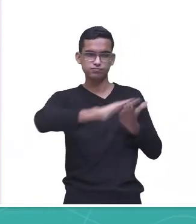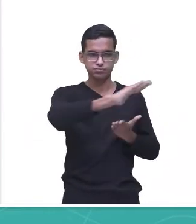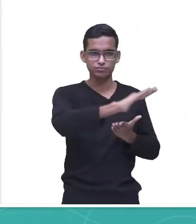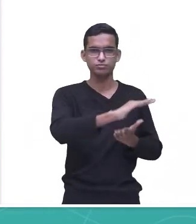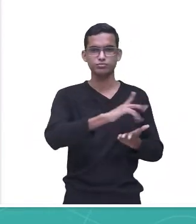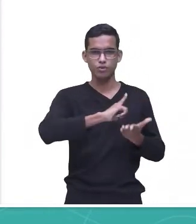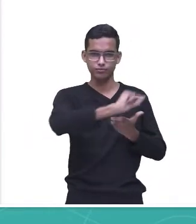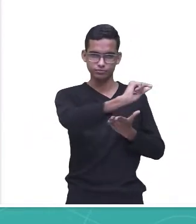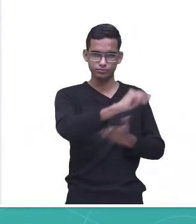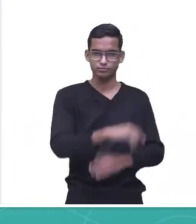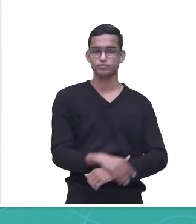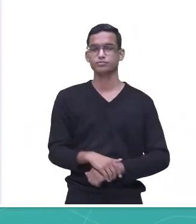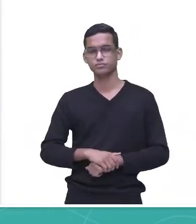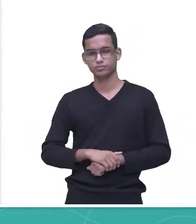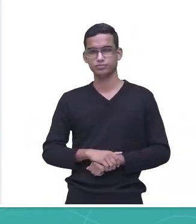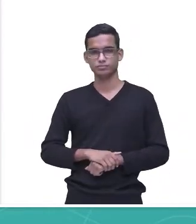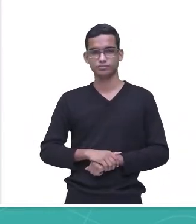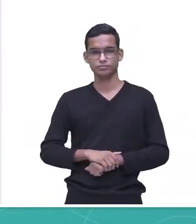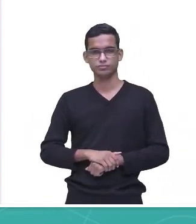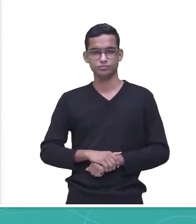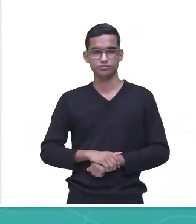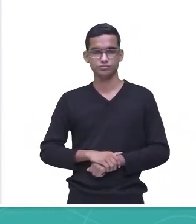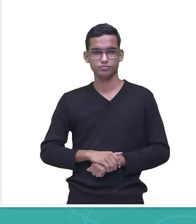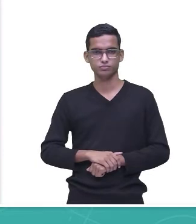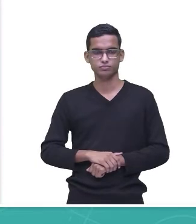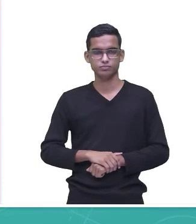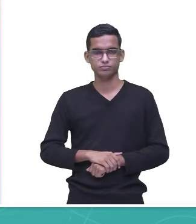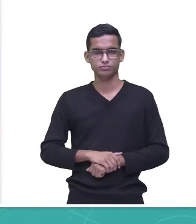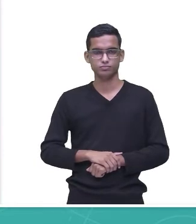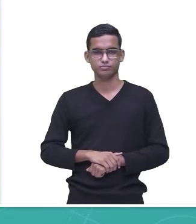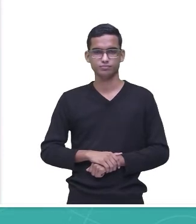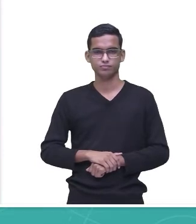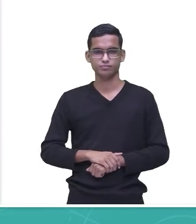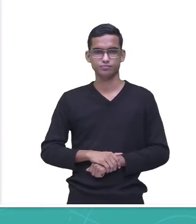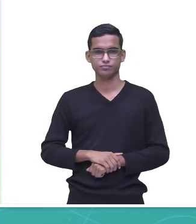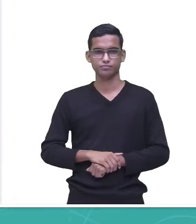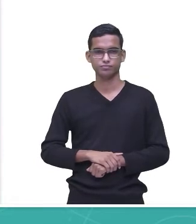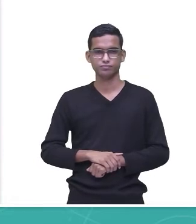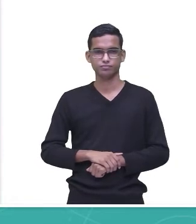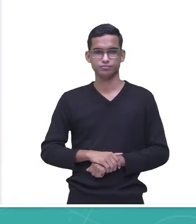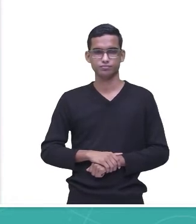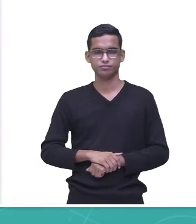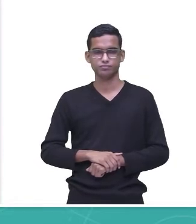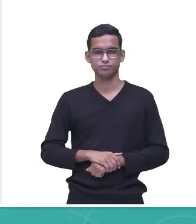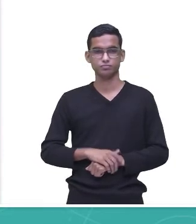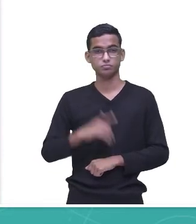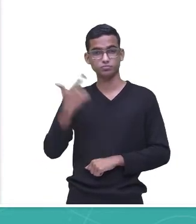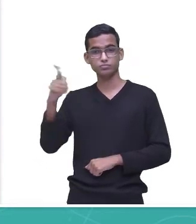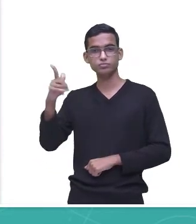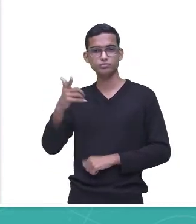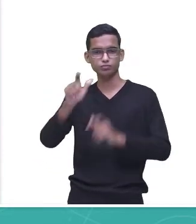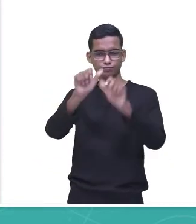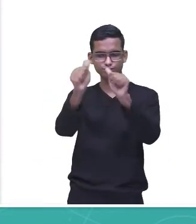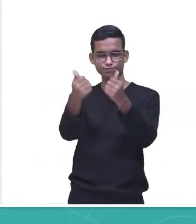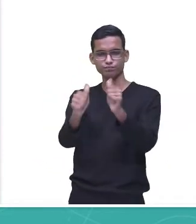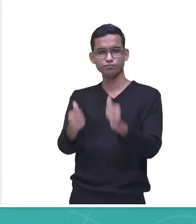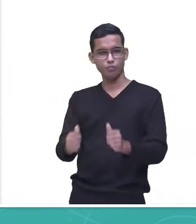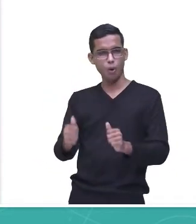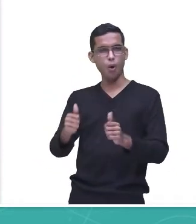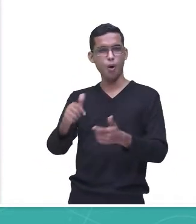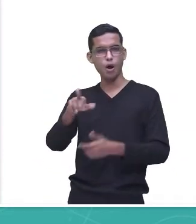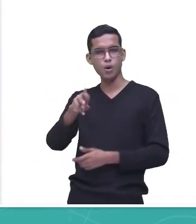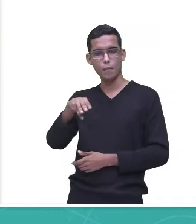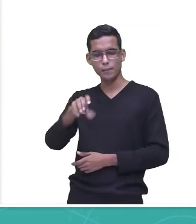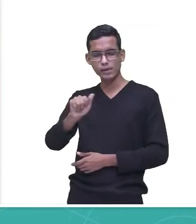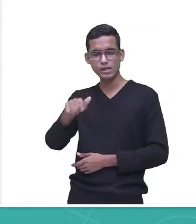da escultura. Vamos analisar mais uma escultura gótica românica. Aqui nós estamos